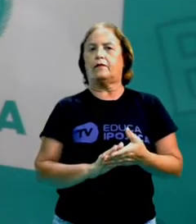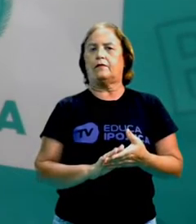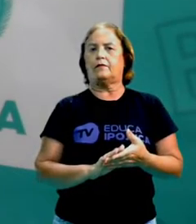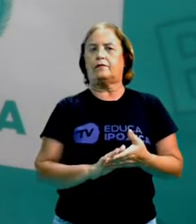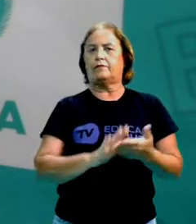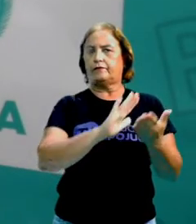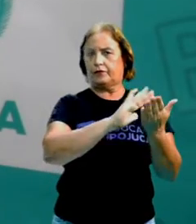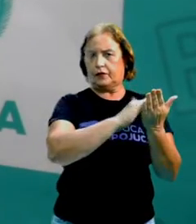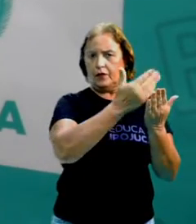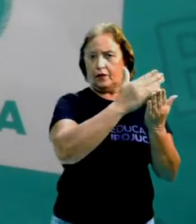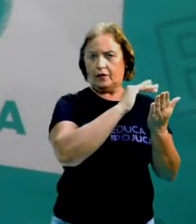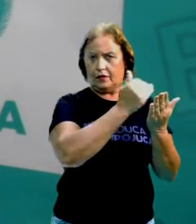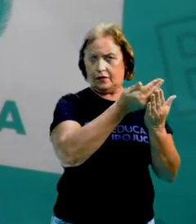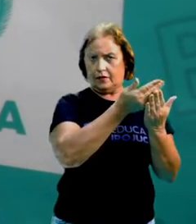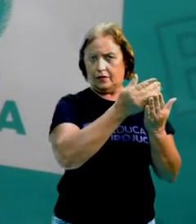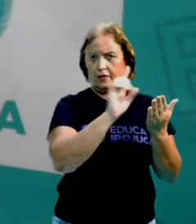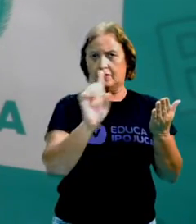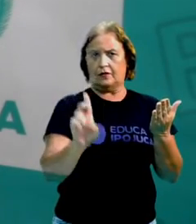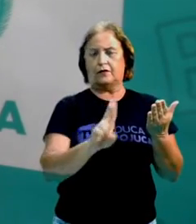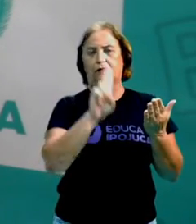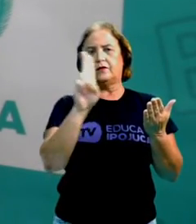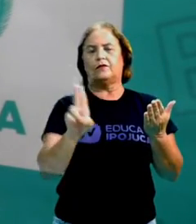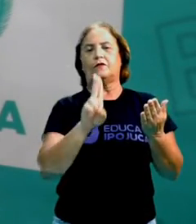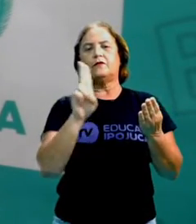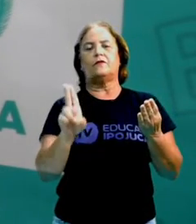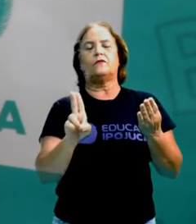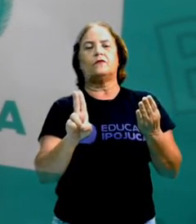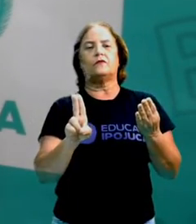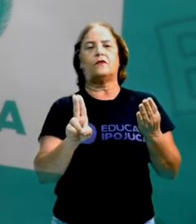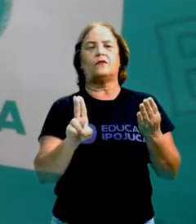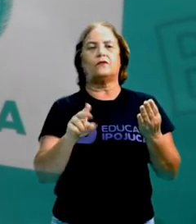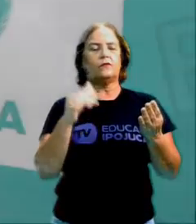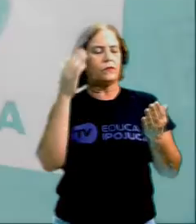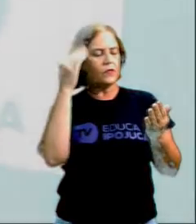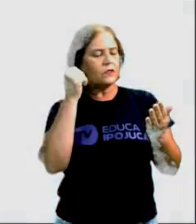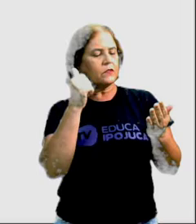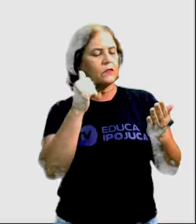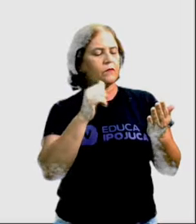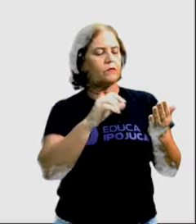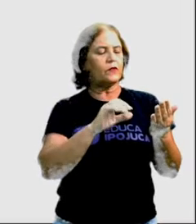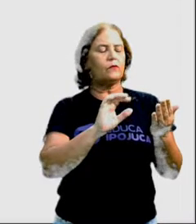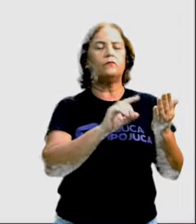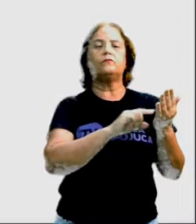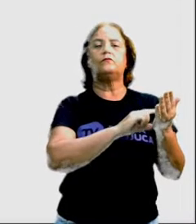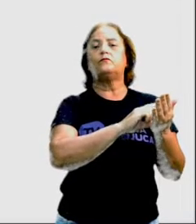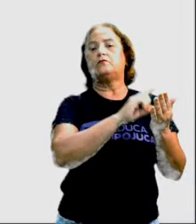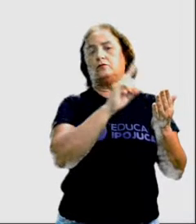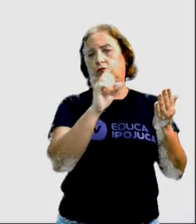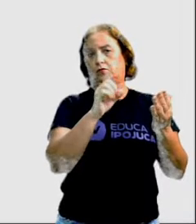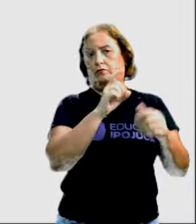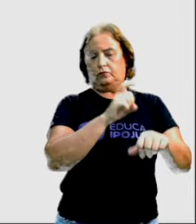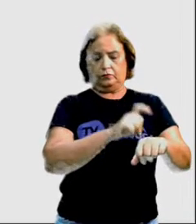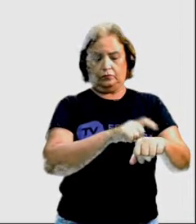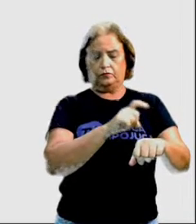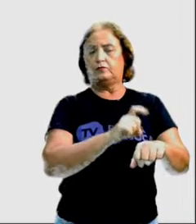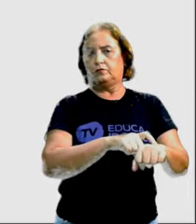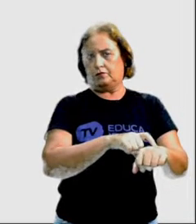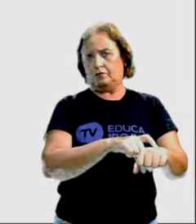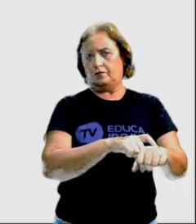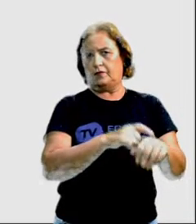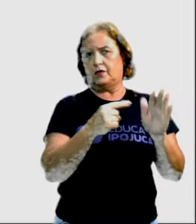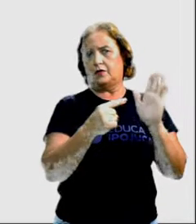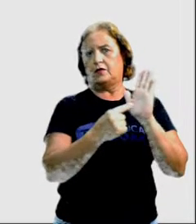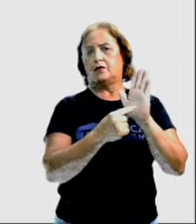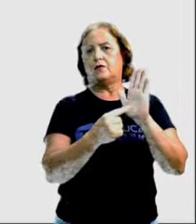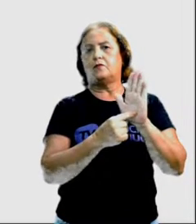criança ele é utilizado para medir o tempo como eu falei anteriormente para você ele